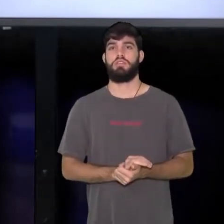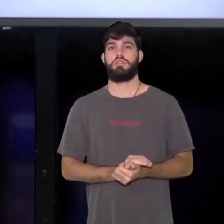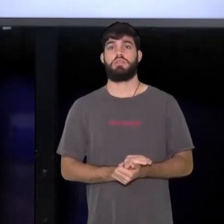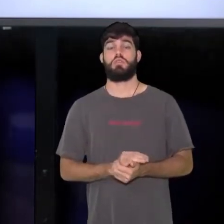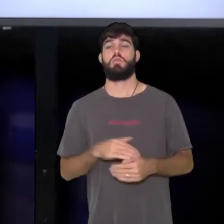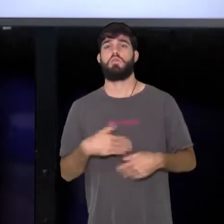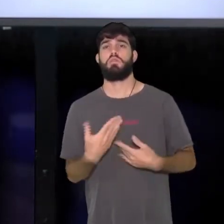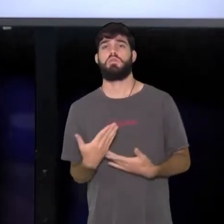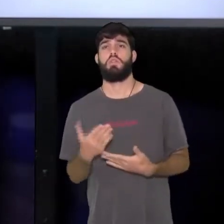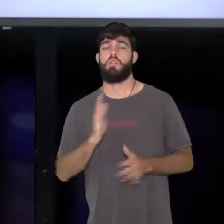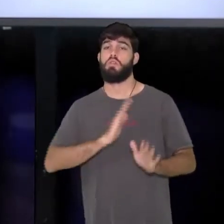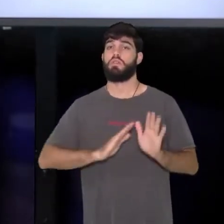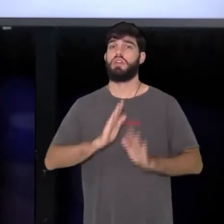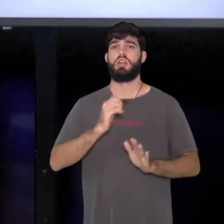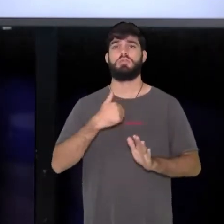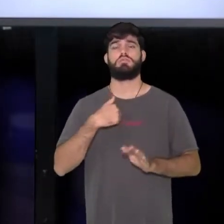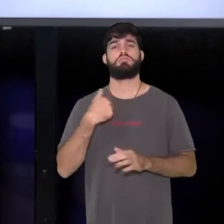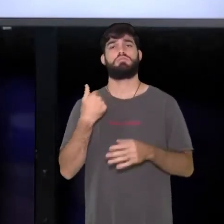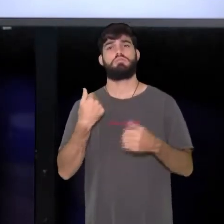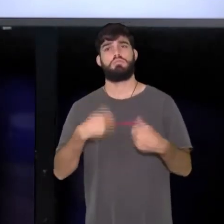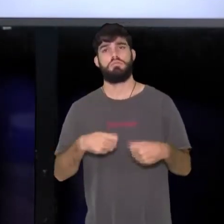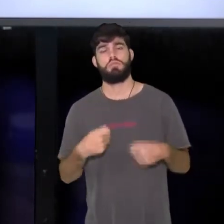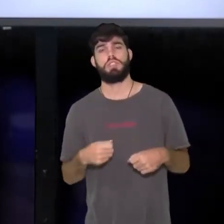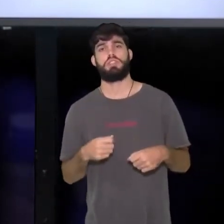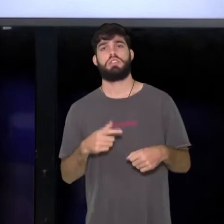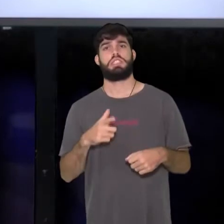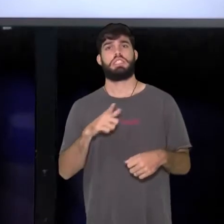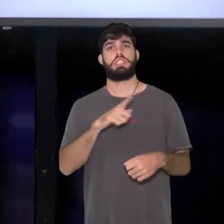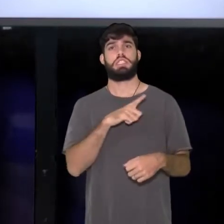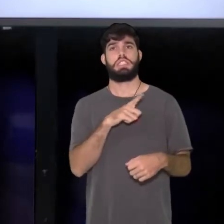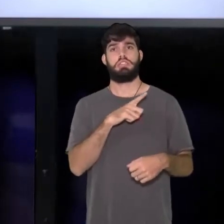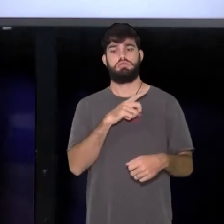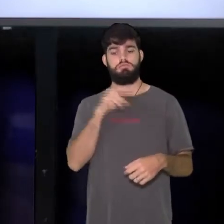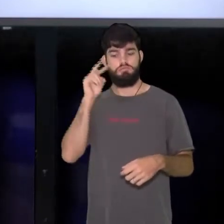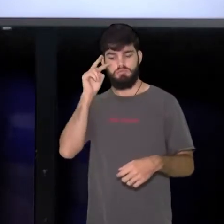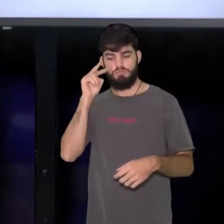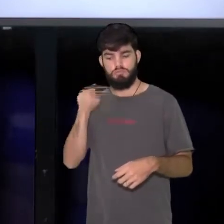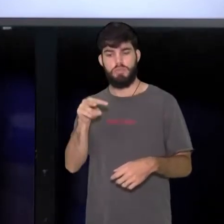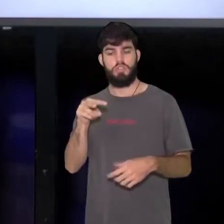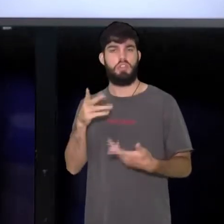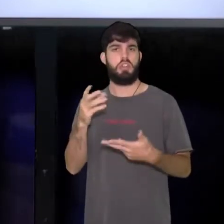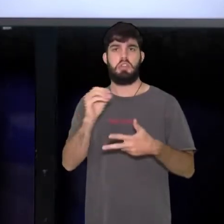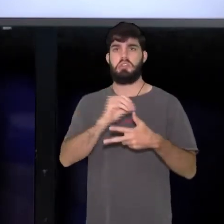o cuidado que eu tenho que ter ao me deparar com a questão, seja no